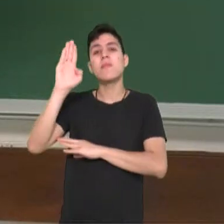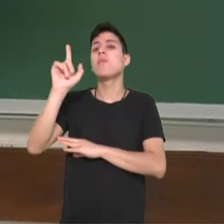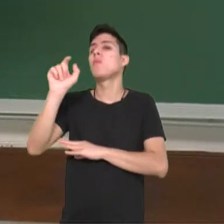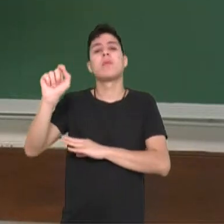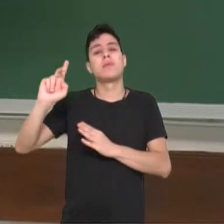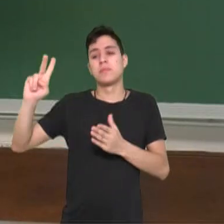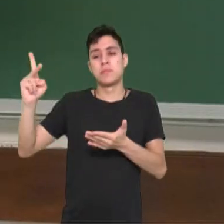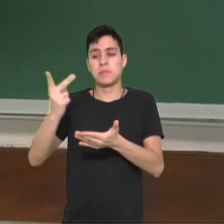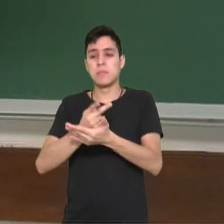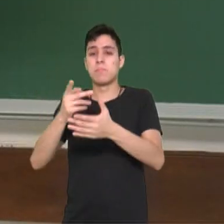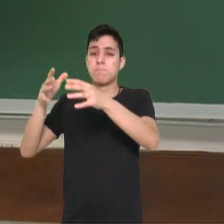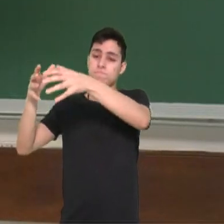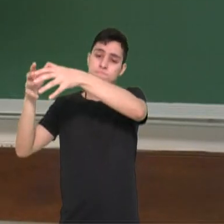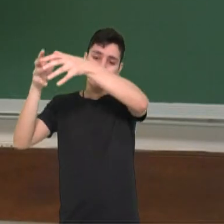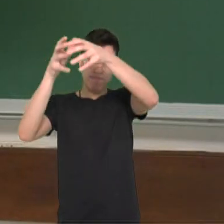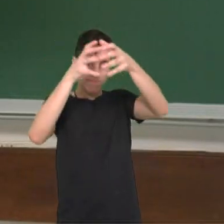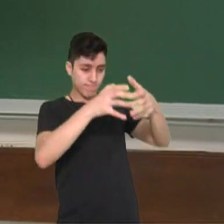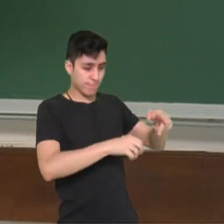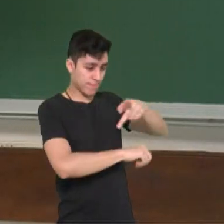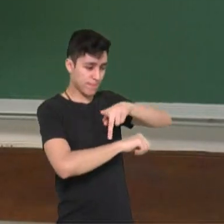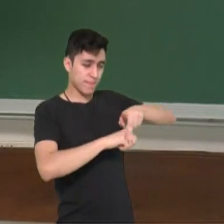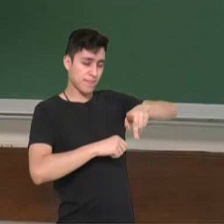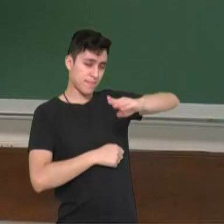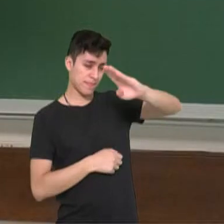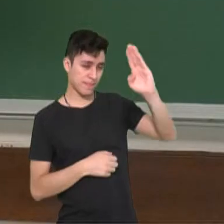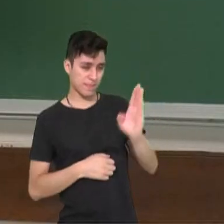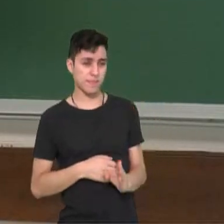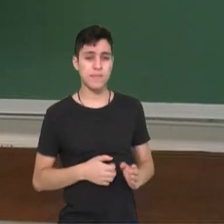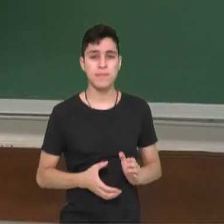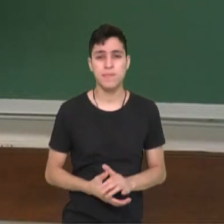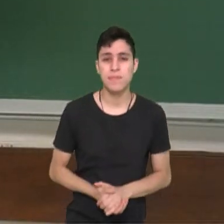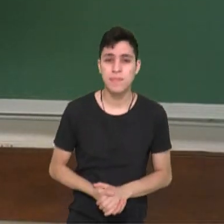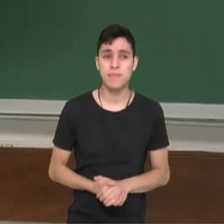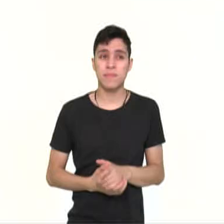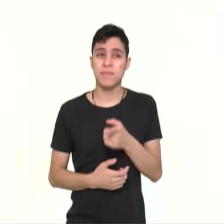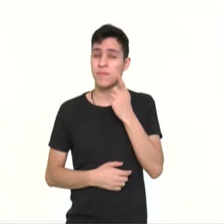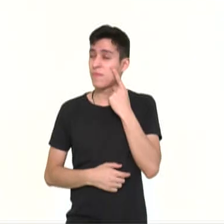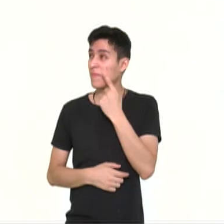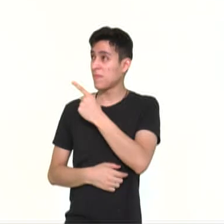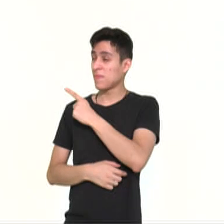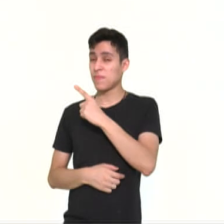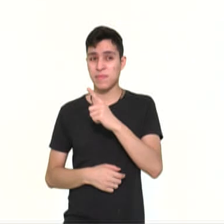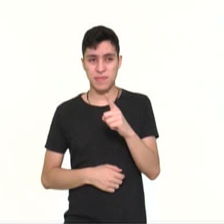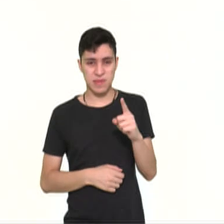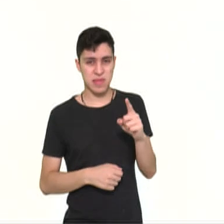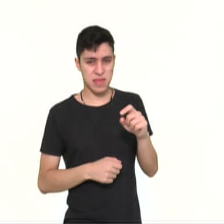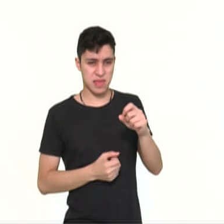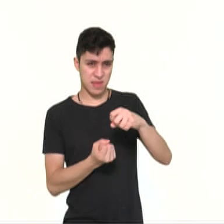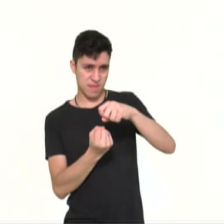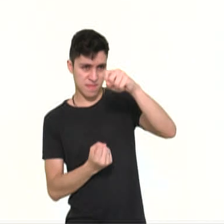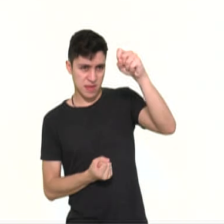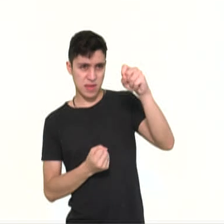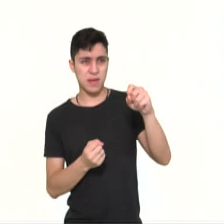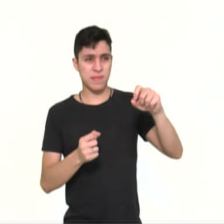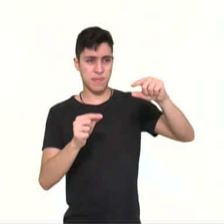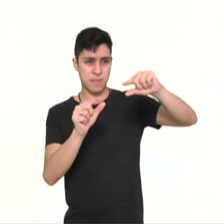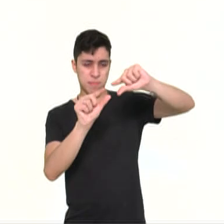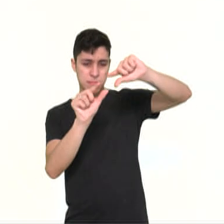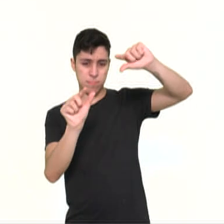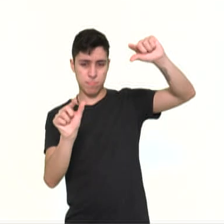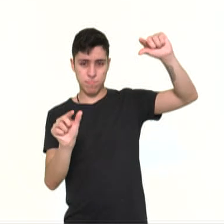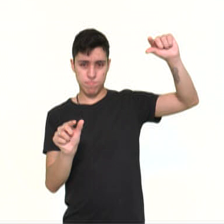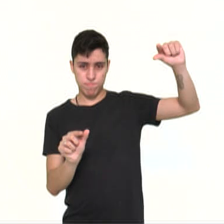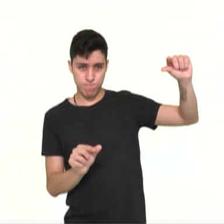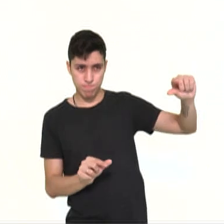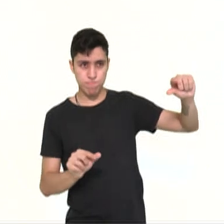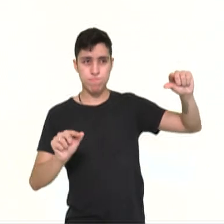vão vir aqui para o nosso país. Aqui no mapa a gente vê, né, ao longo assim dessas flechas, que boa parte deles então vão